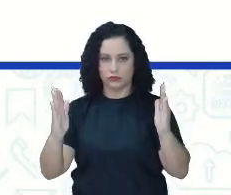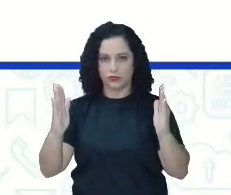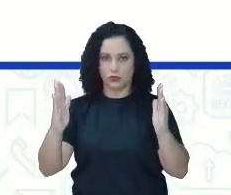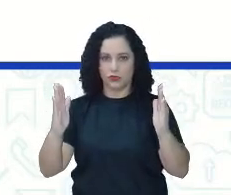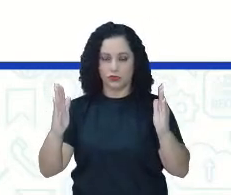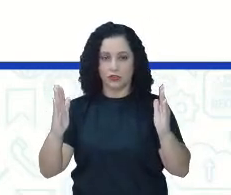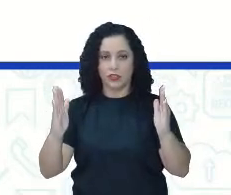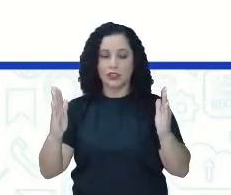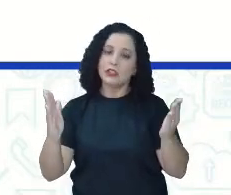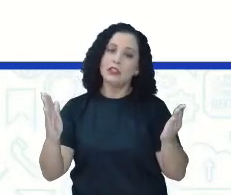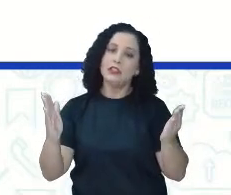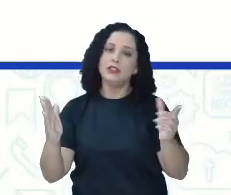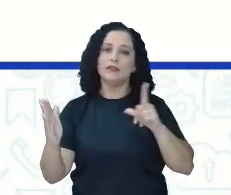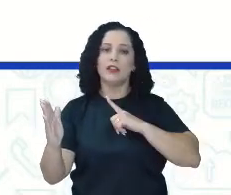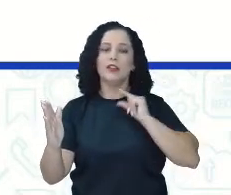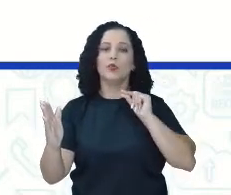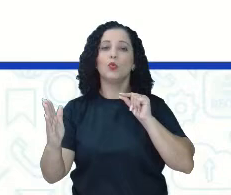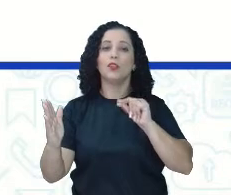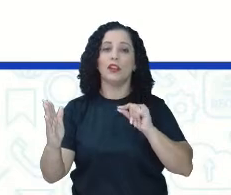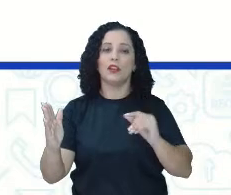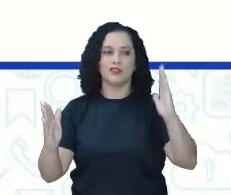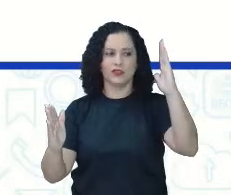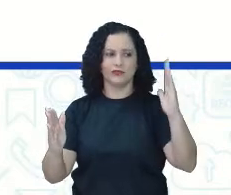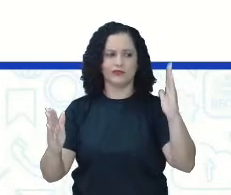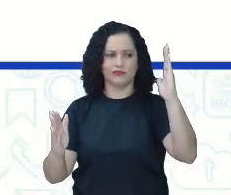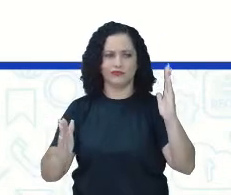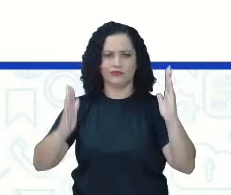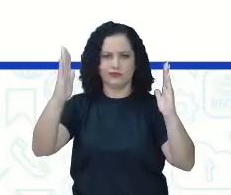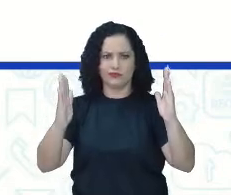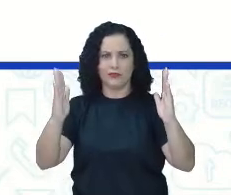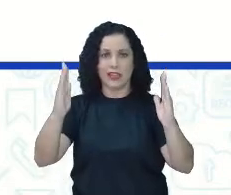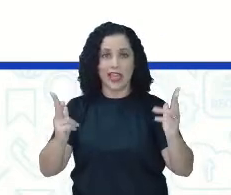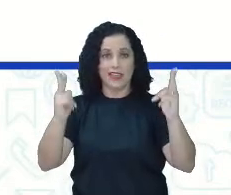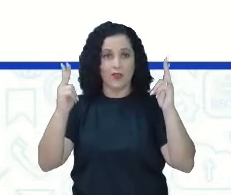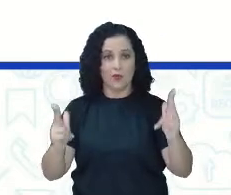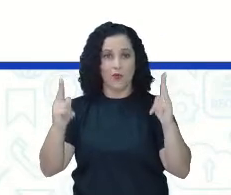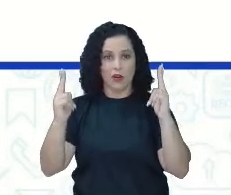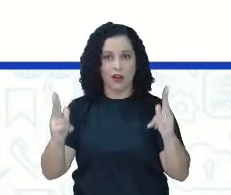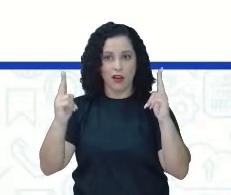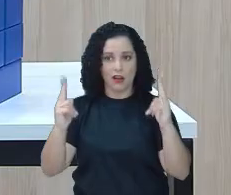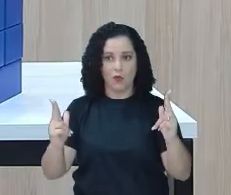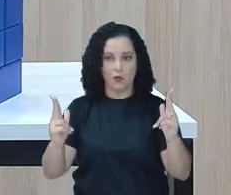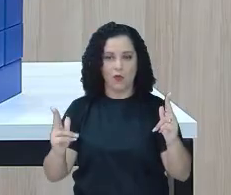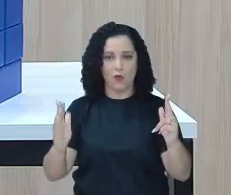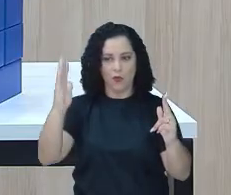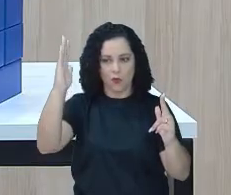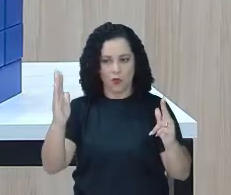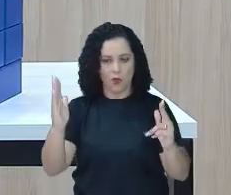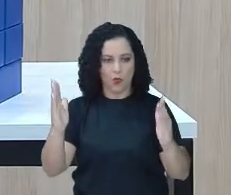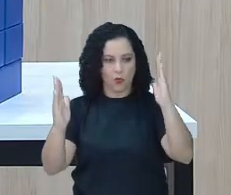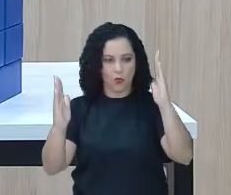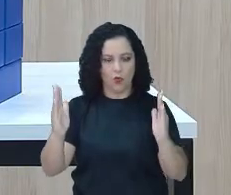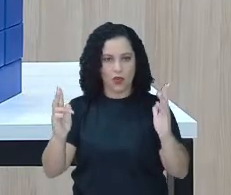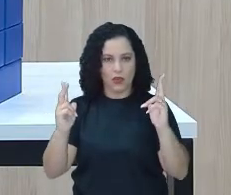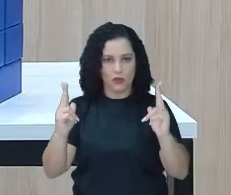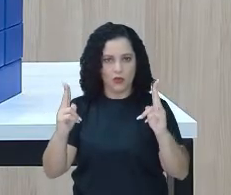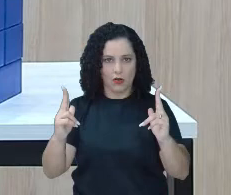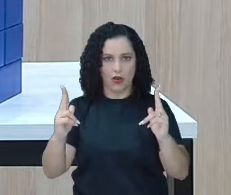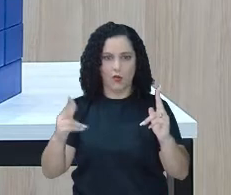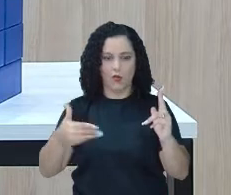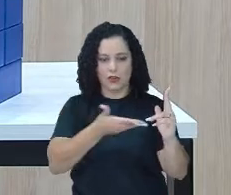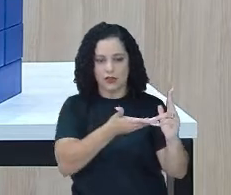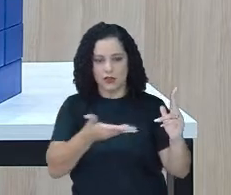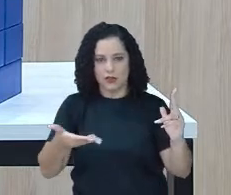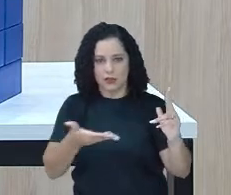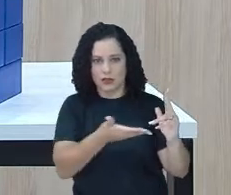paralelos. E aí a gente vai ter que esses lados vão ter de 2 a 2 a mesma medida. Ó. Esse comprimento é idêntico a esse e